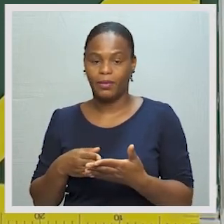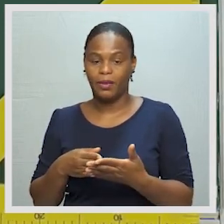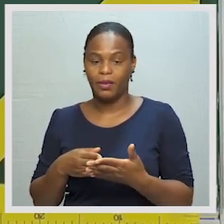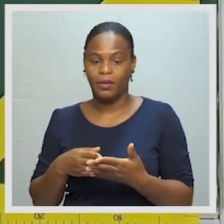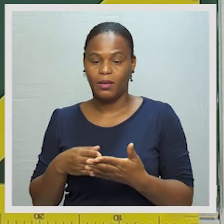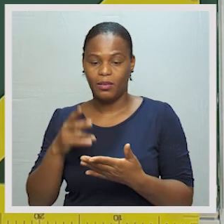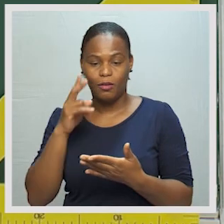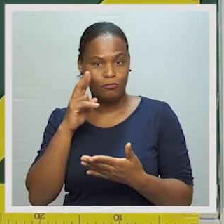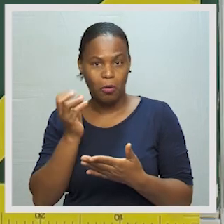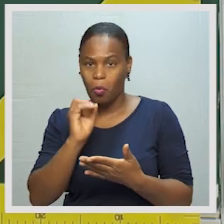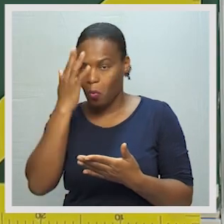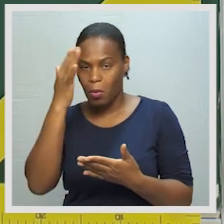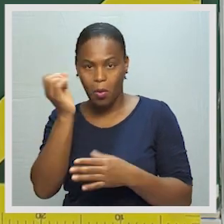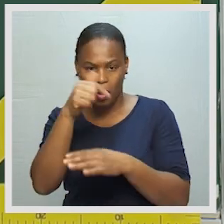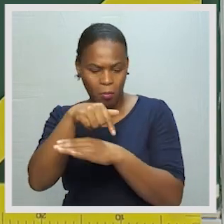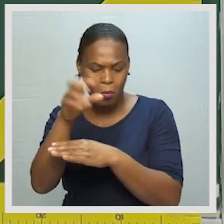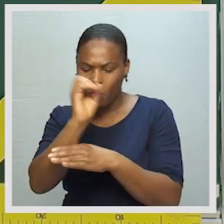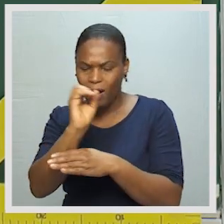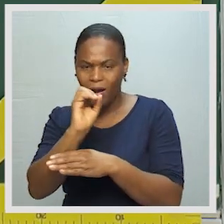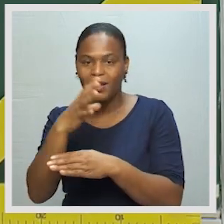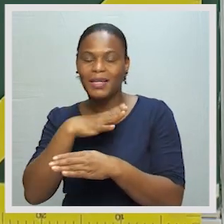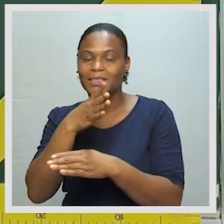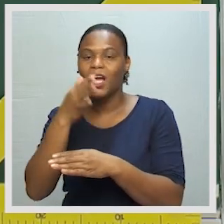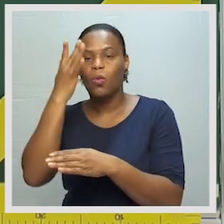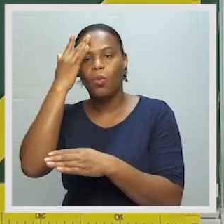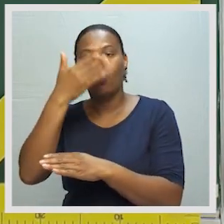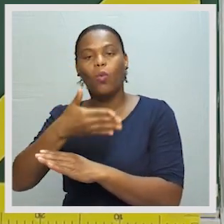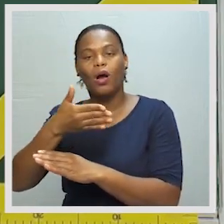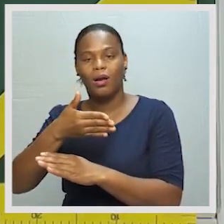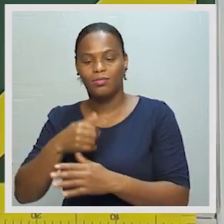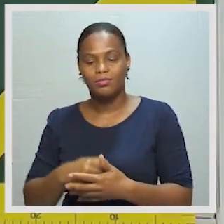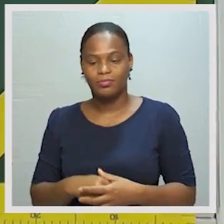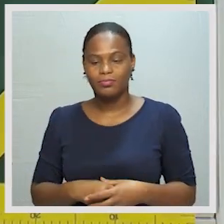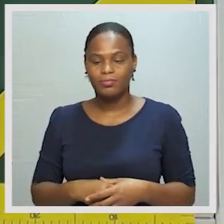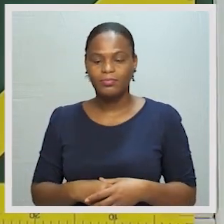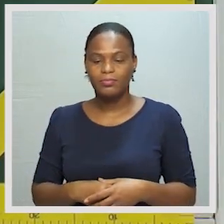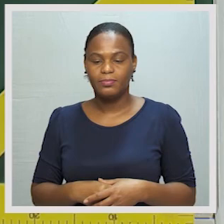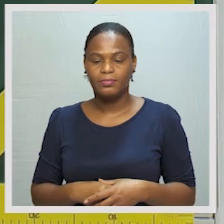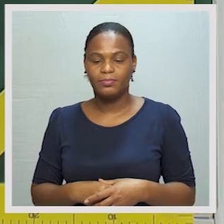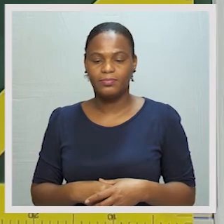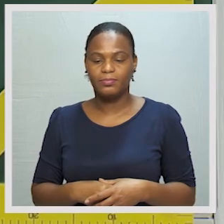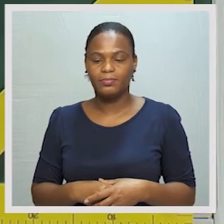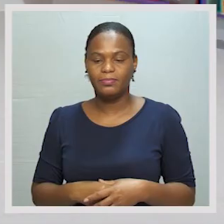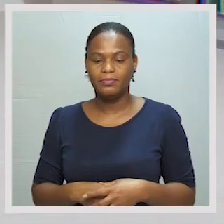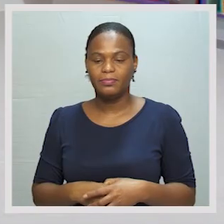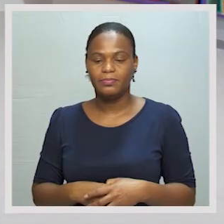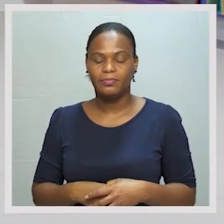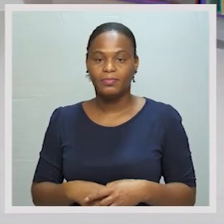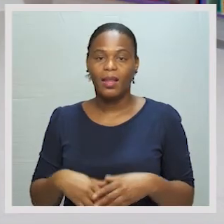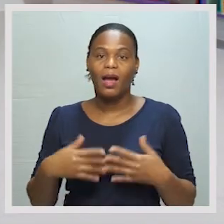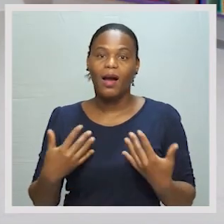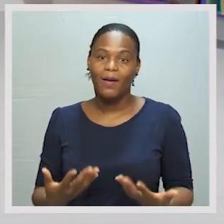como não está a aparecer nenhum número, significa que o coeficiente é 1, positivo. E